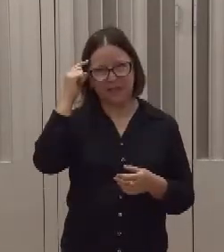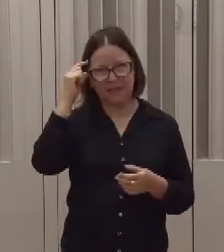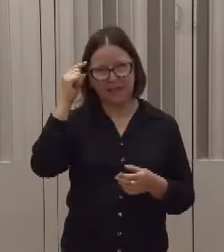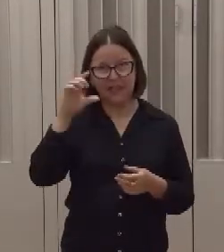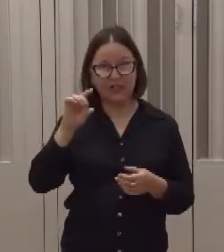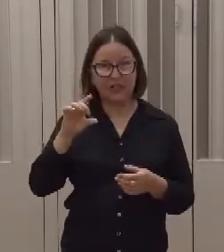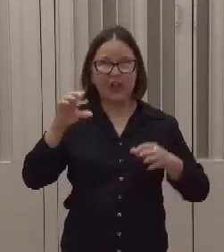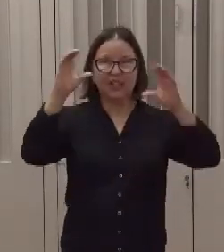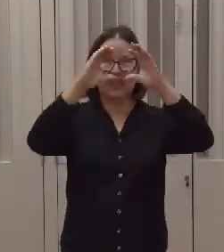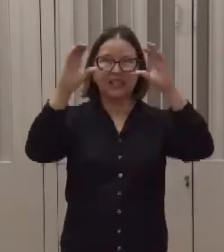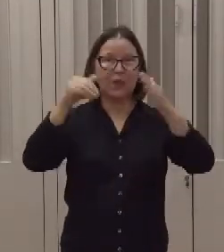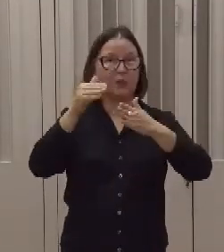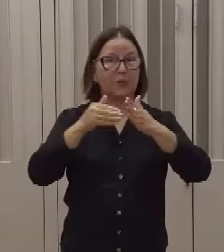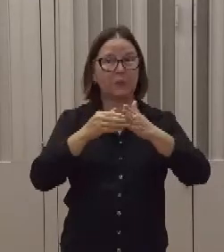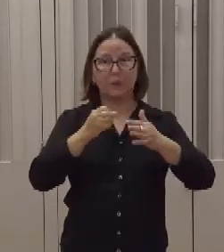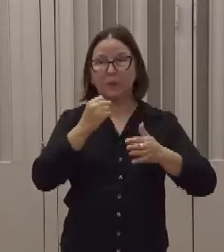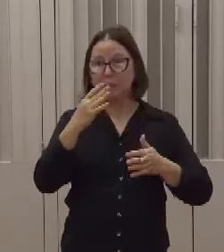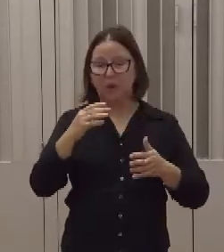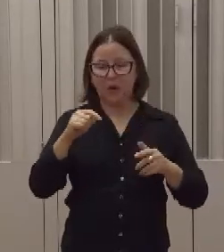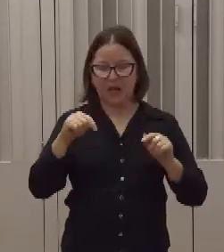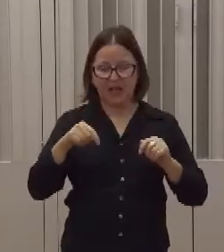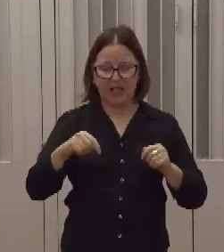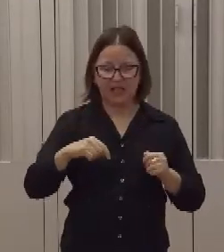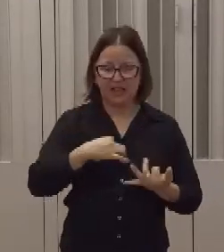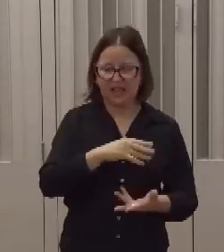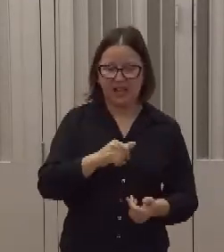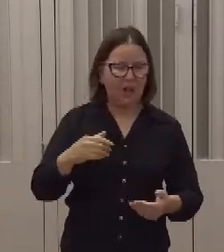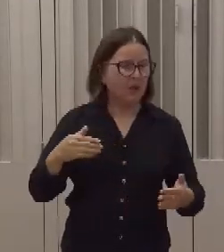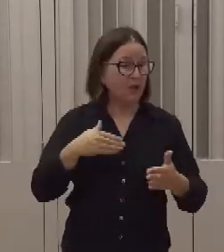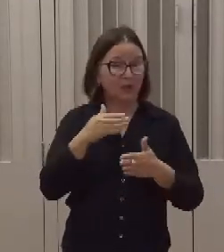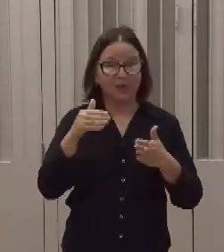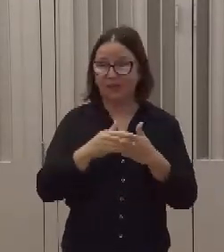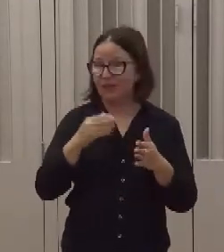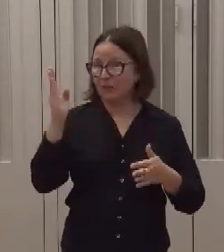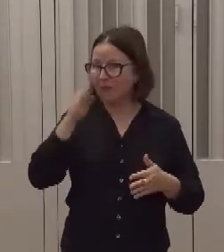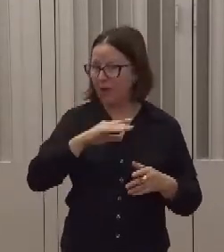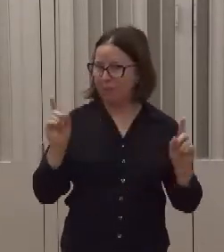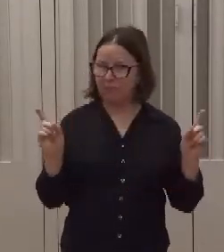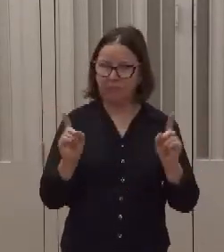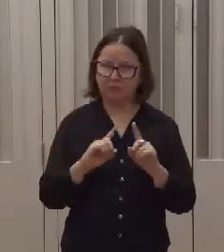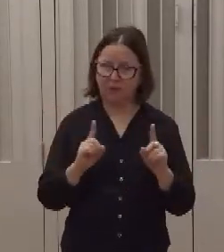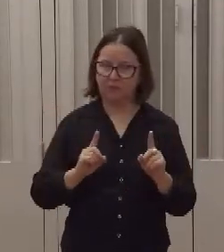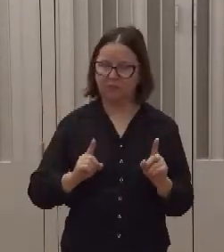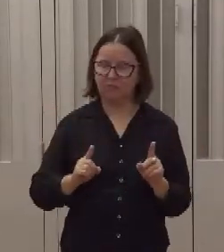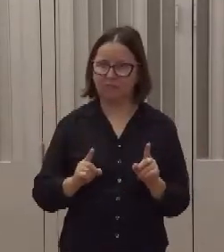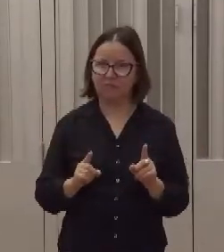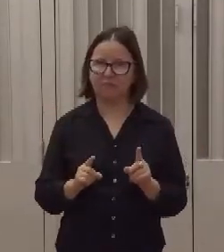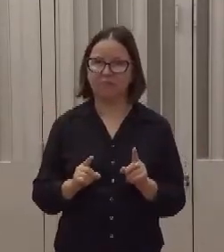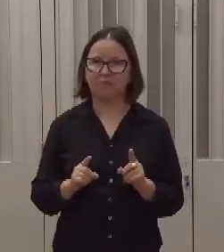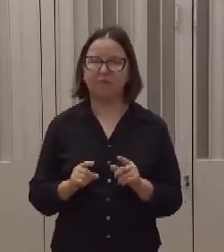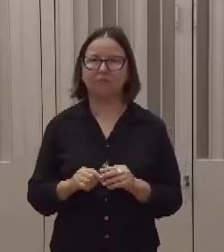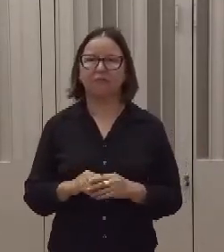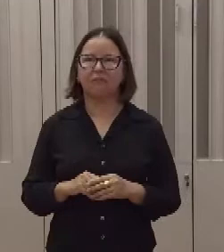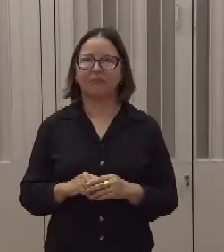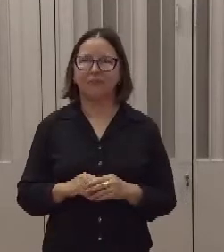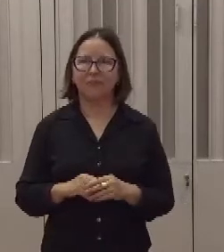sair daqui, deixar nossos corpos. A gente não quer nada que seja físico, que seja material.